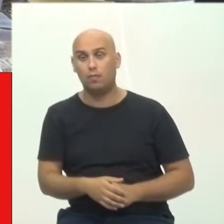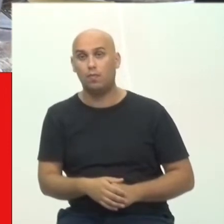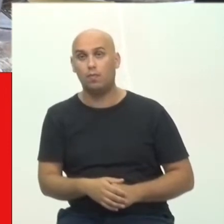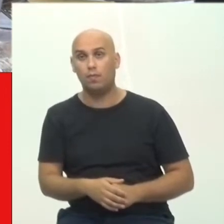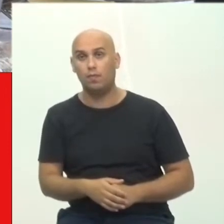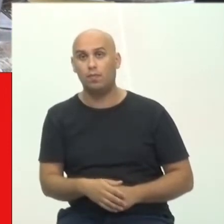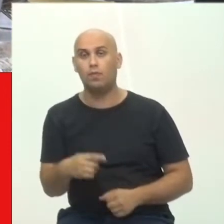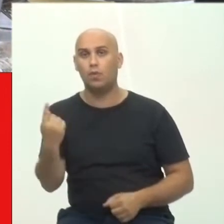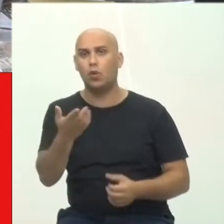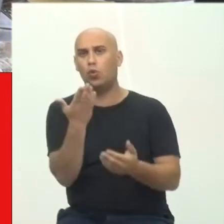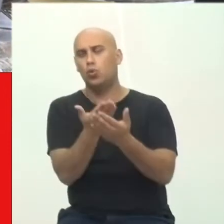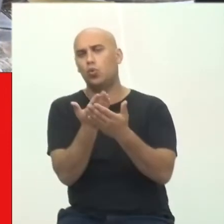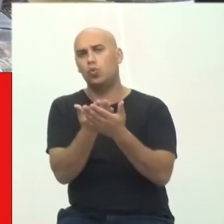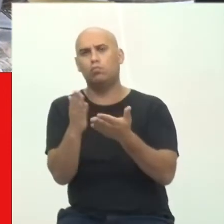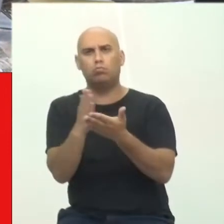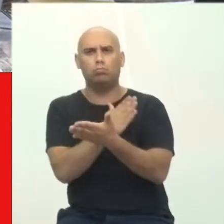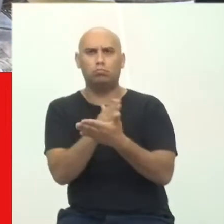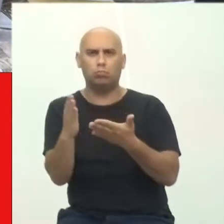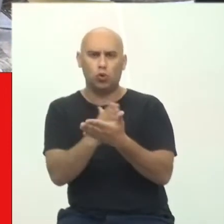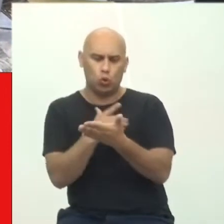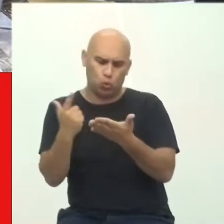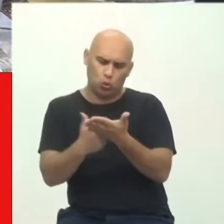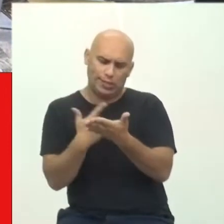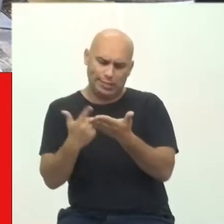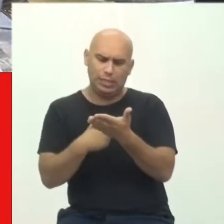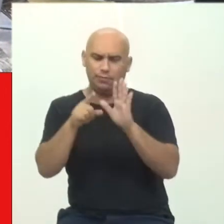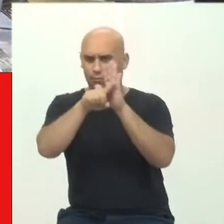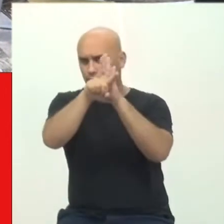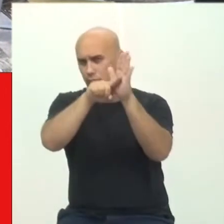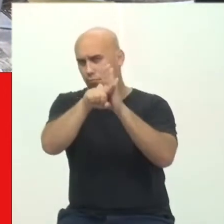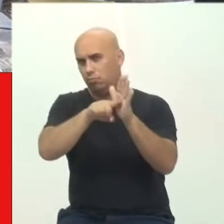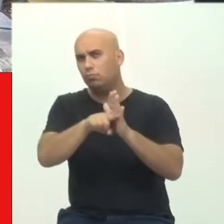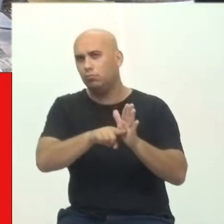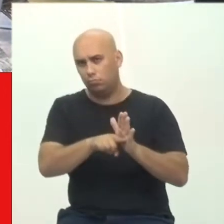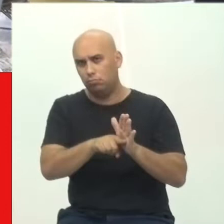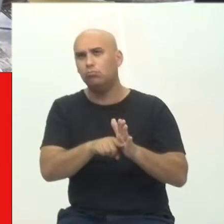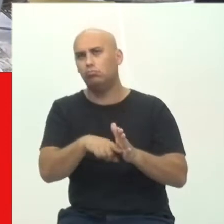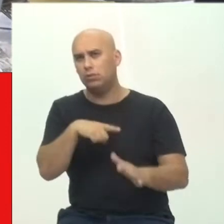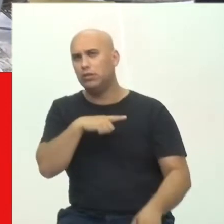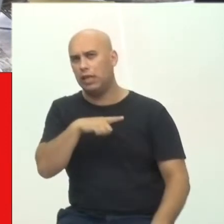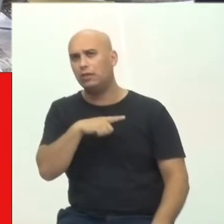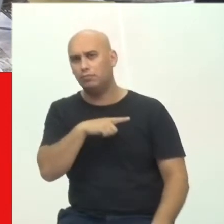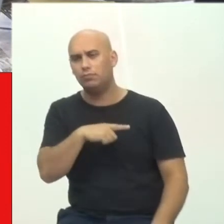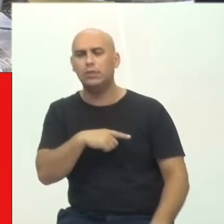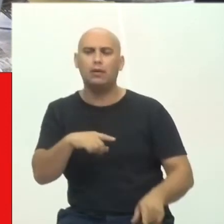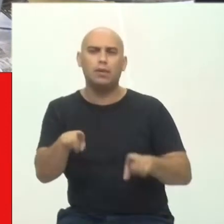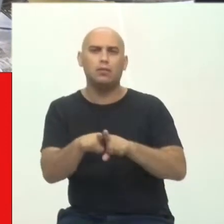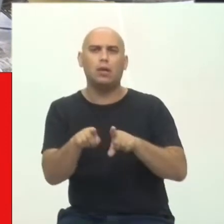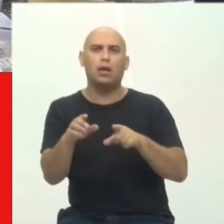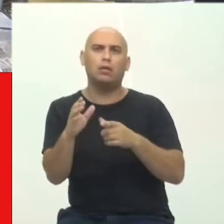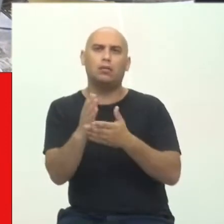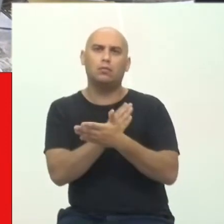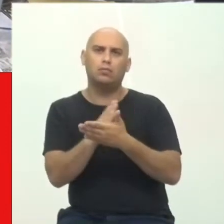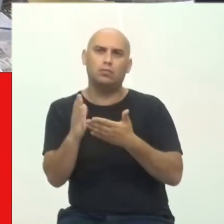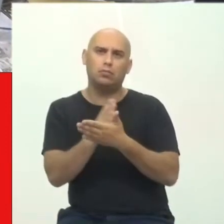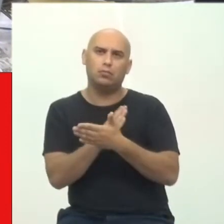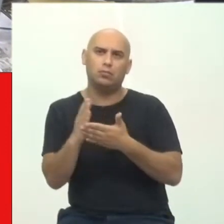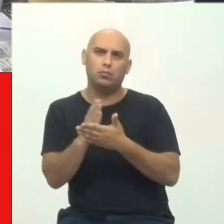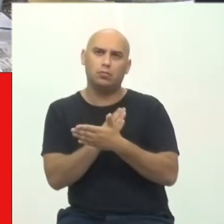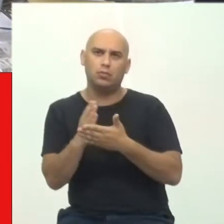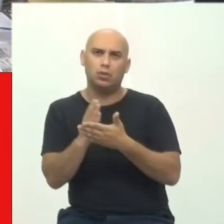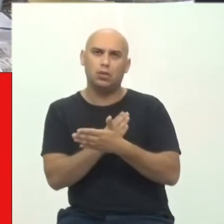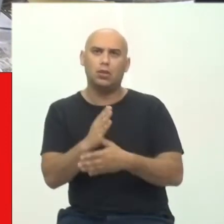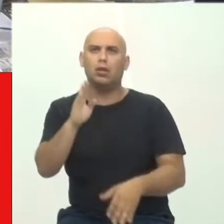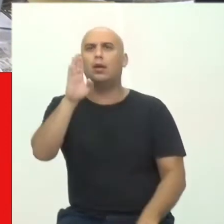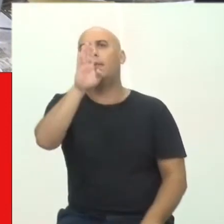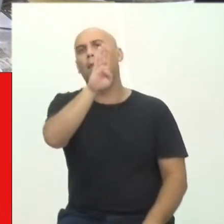nós estudamos algumas bibliografias, é claro, e também A gente pegou o Balneário Camboriú,